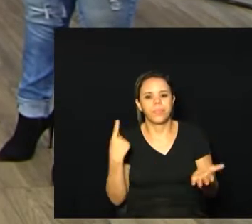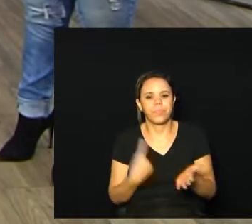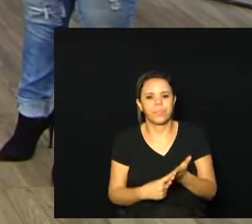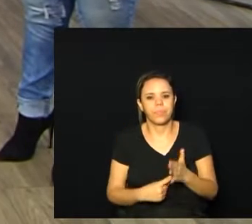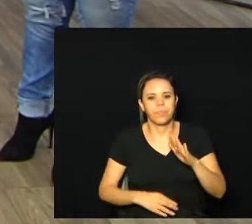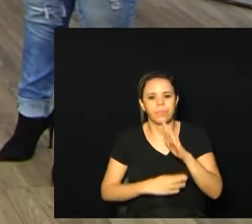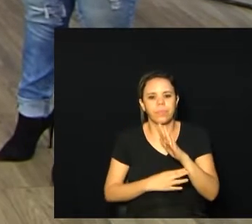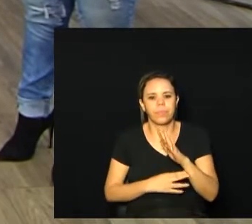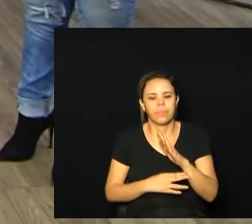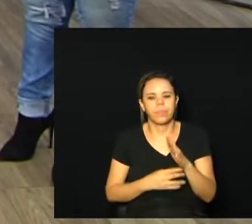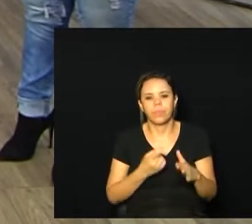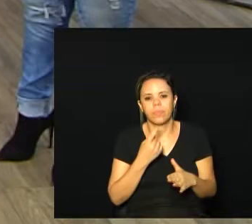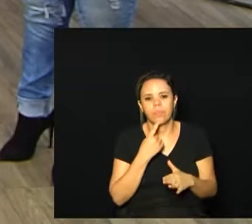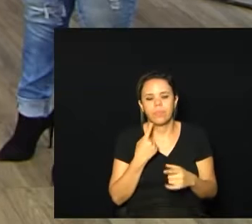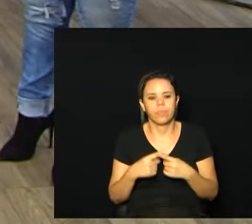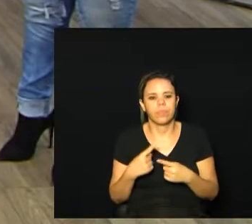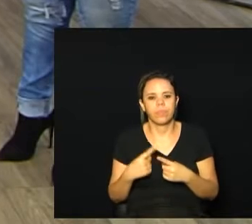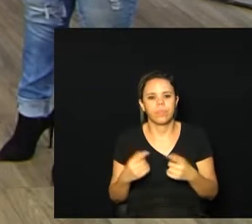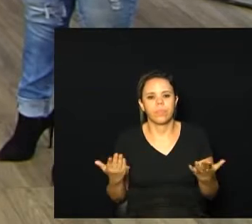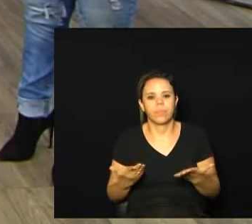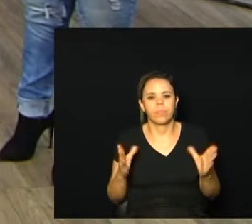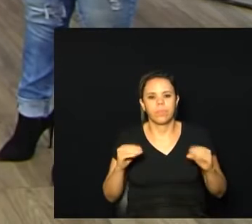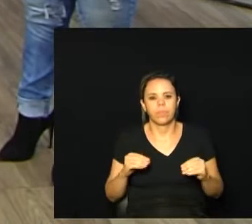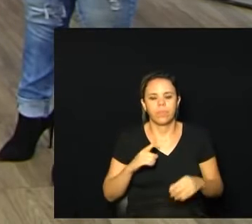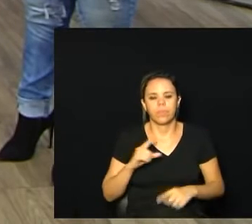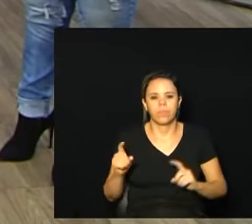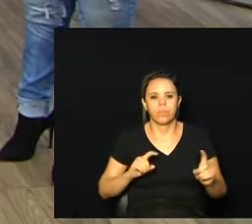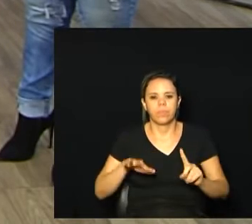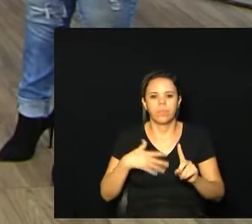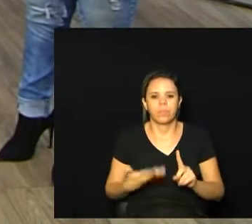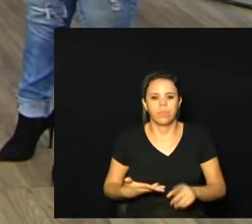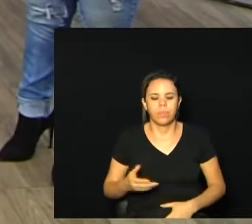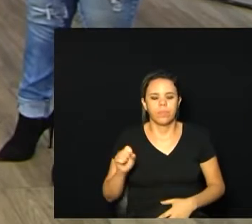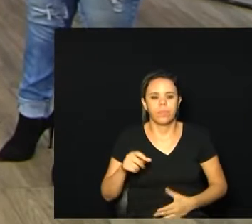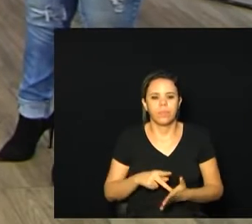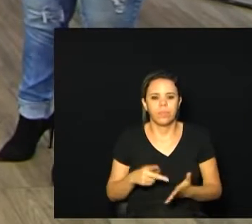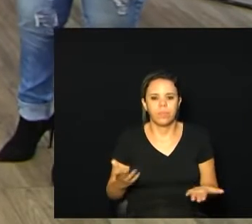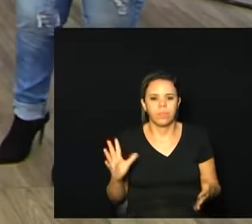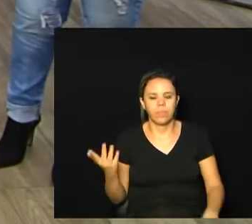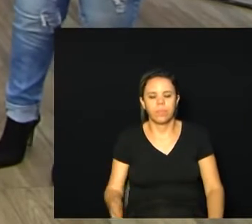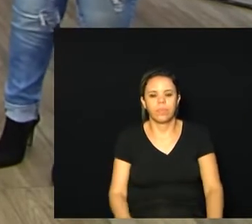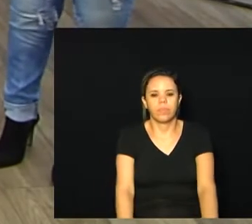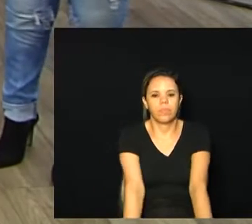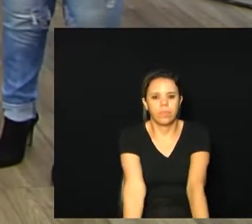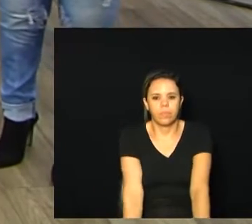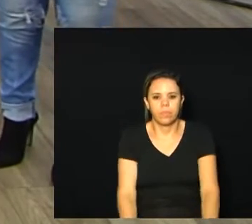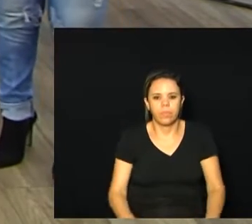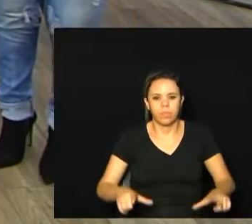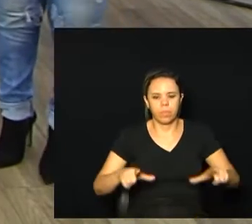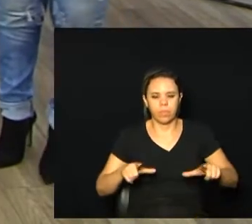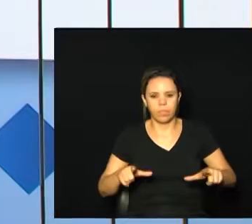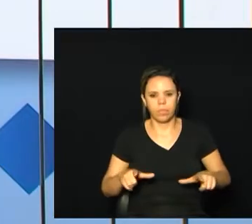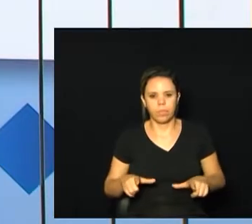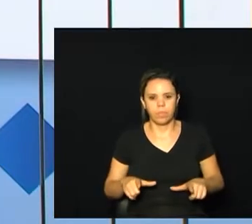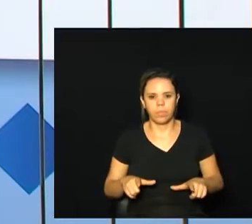da Câmara de Campinas, até porque hoje à noite tem reunião solene. Hoje acontece a entrega